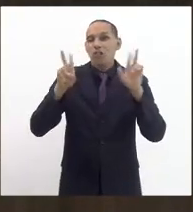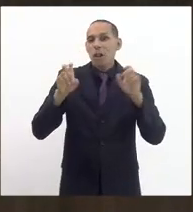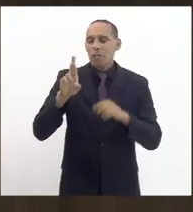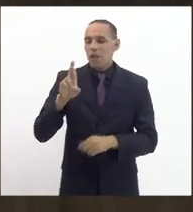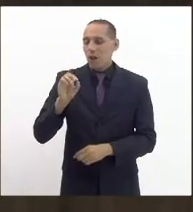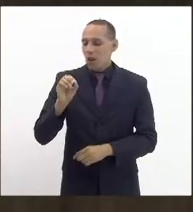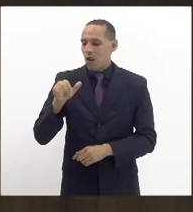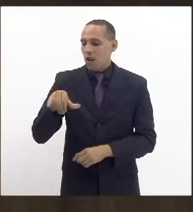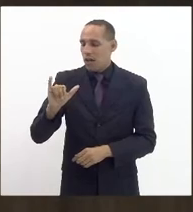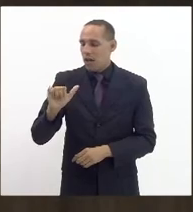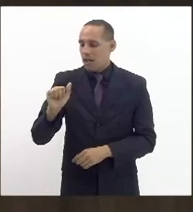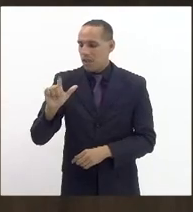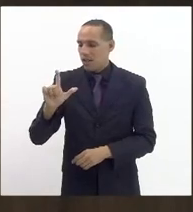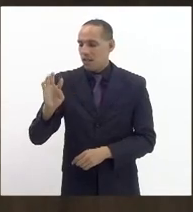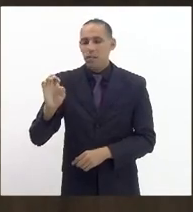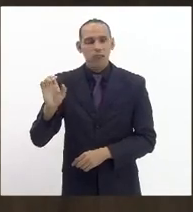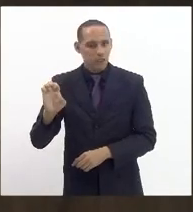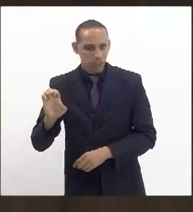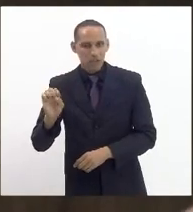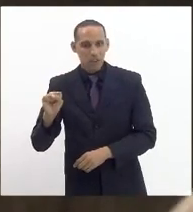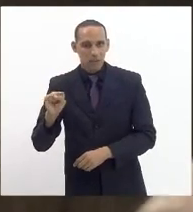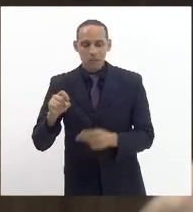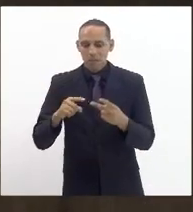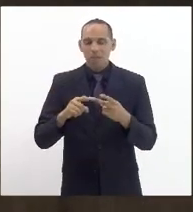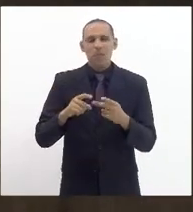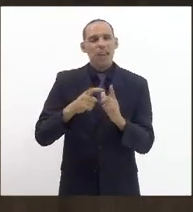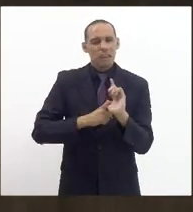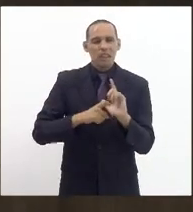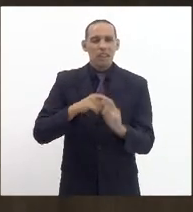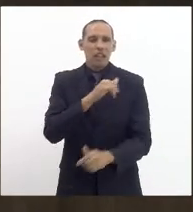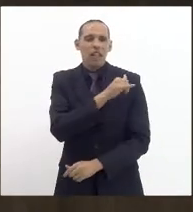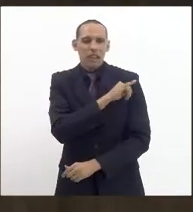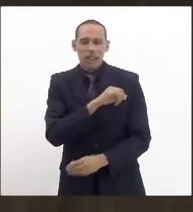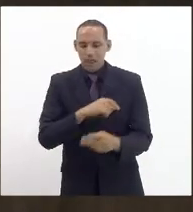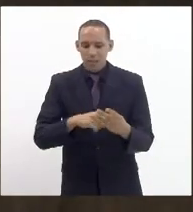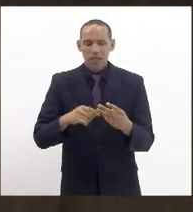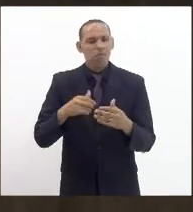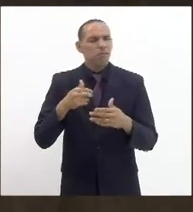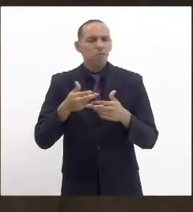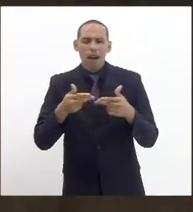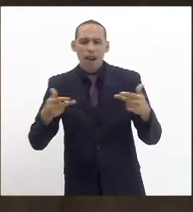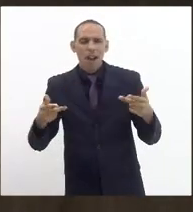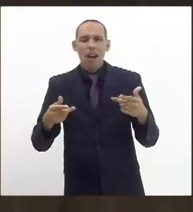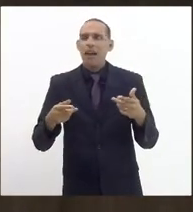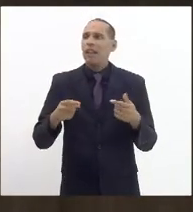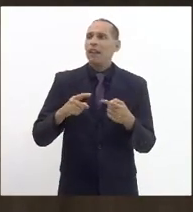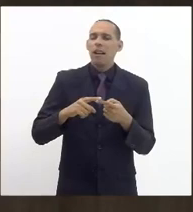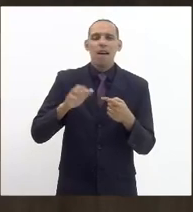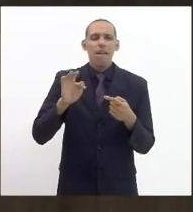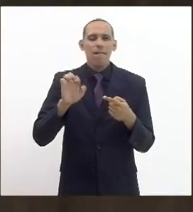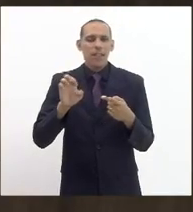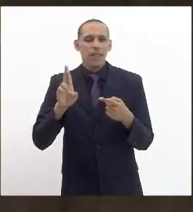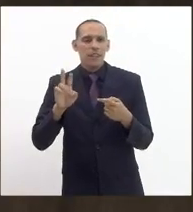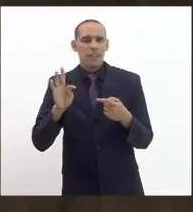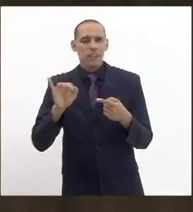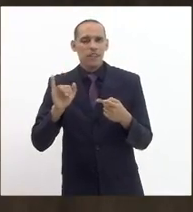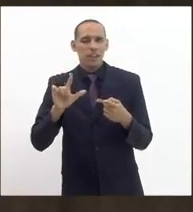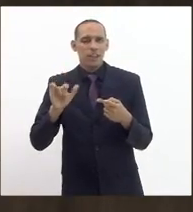do endividamento do Rio de Janeiro, questões relacionadas a fertilizantes, a